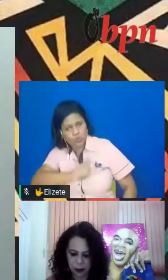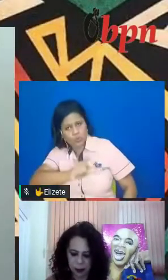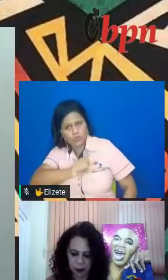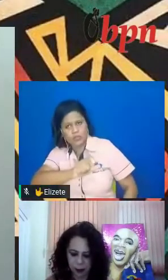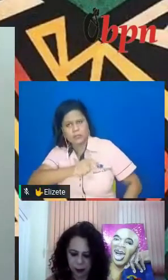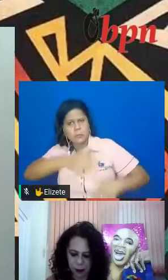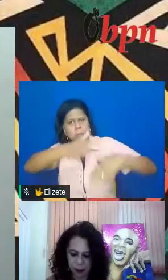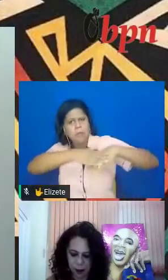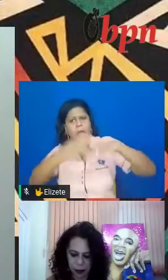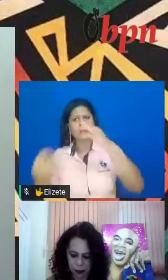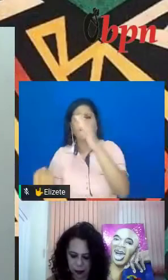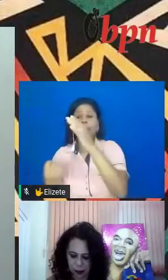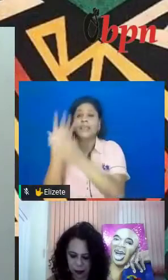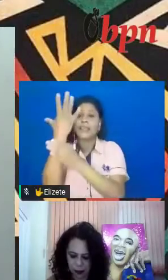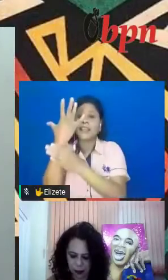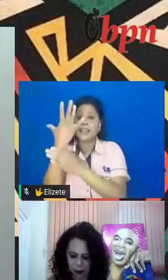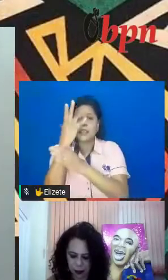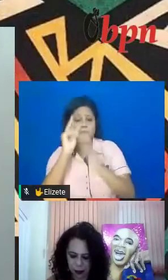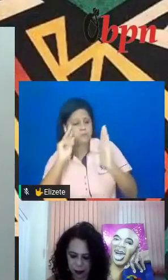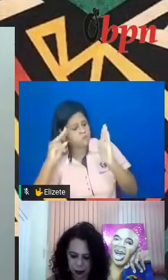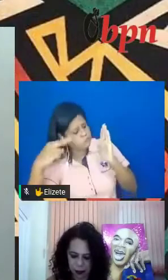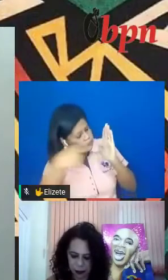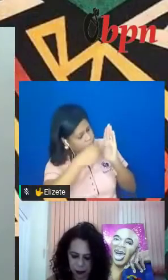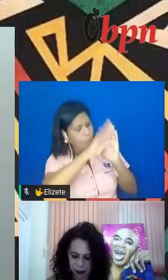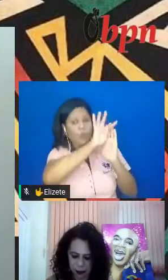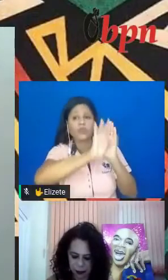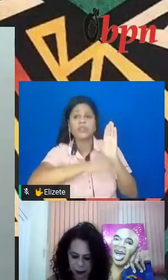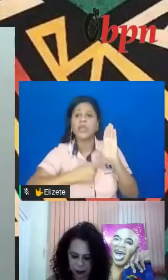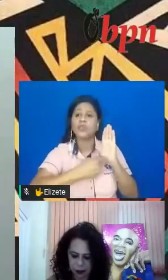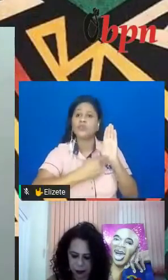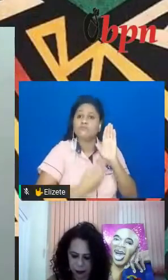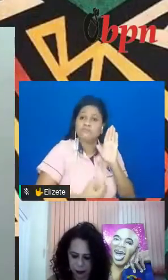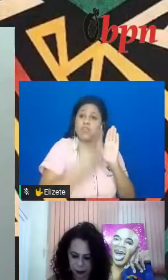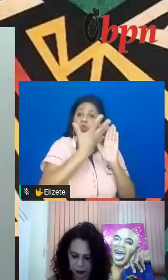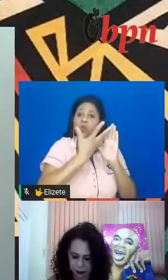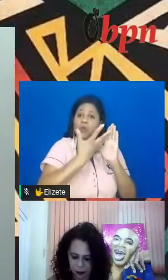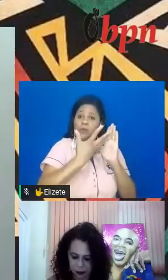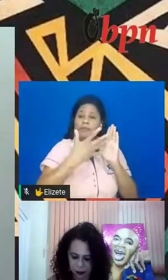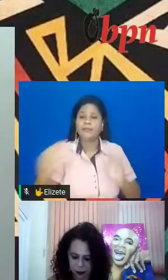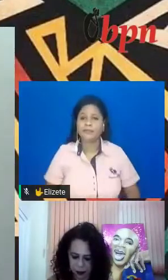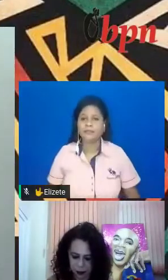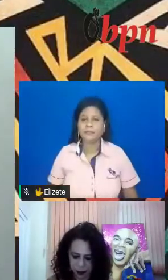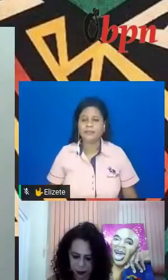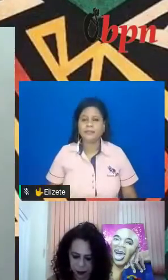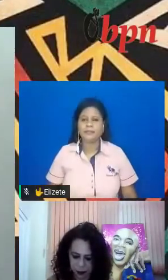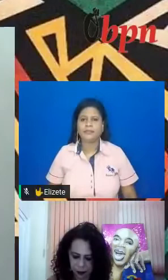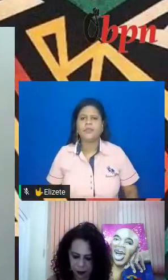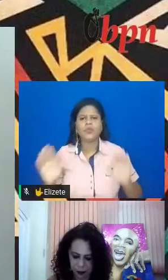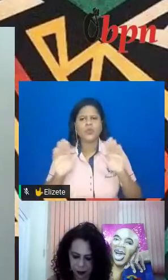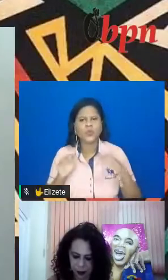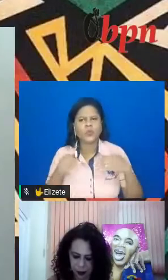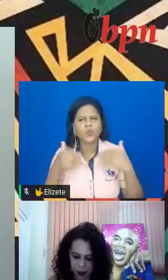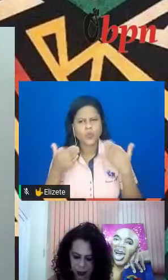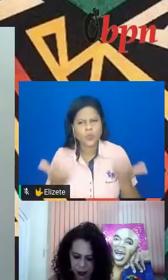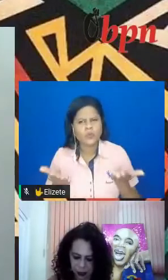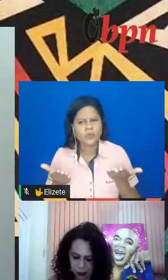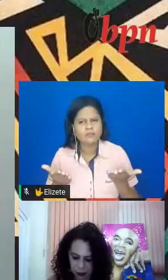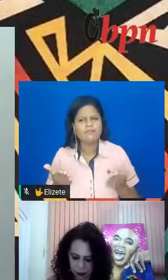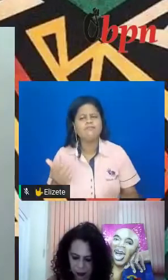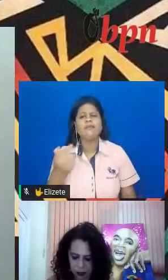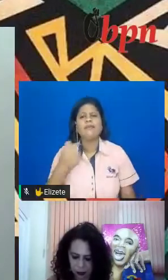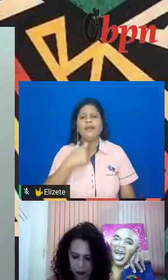cria esse ponto de vista. Então, quando eu